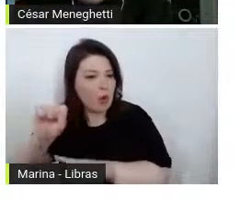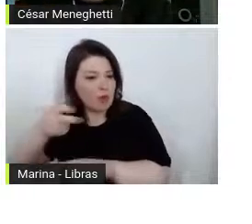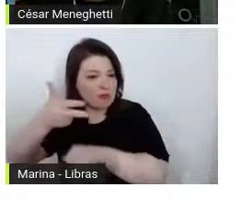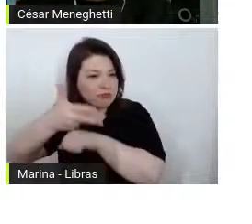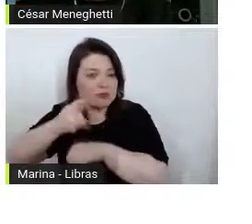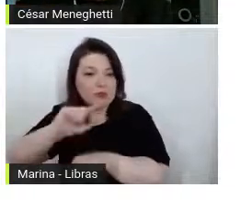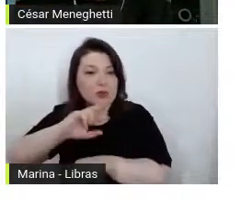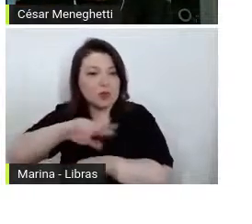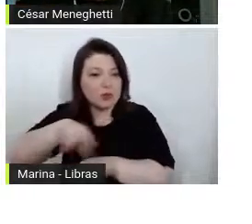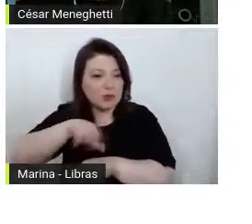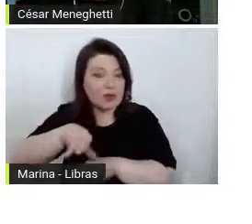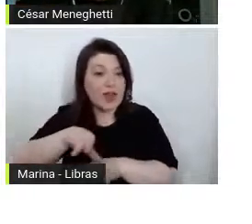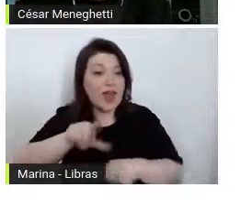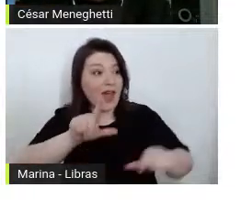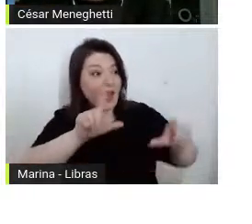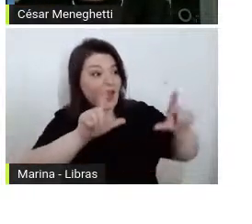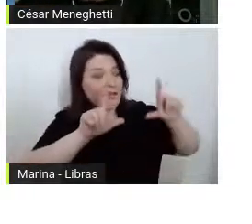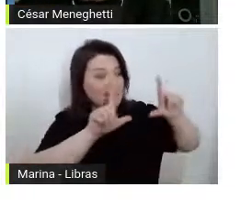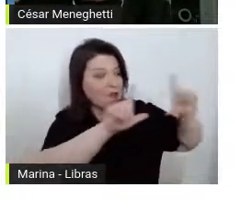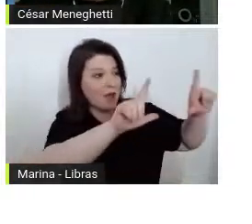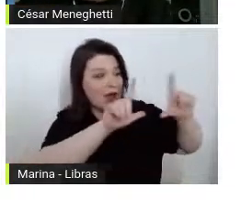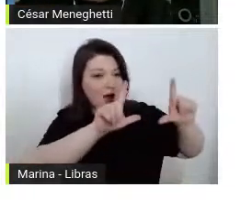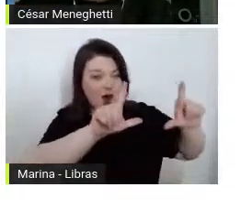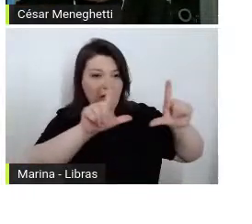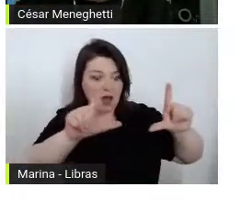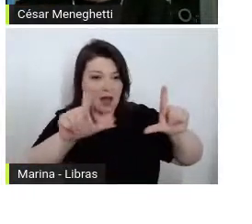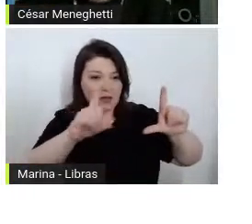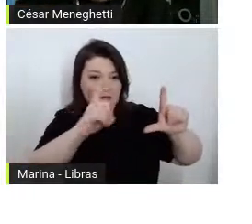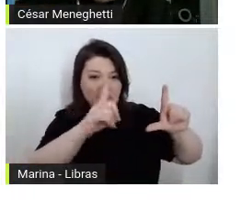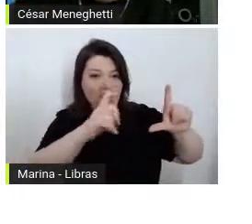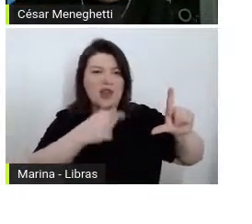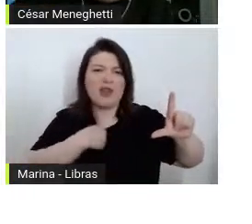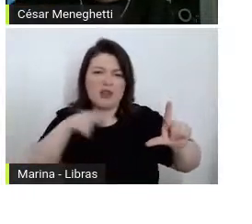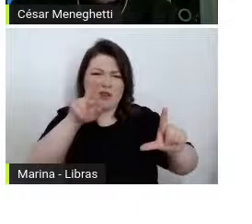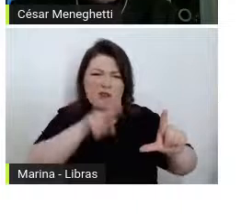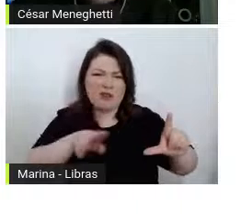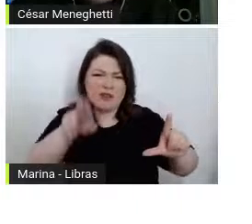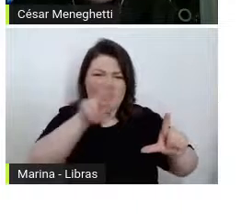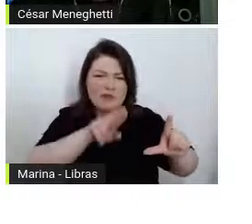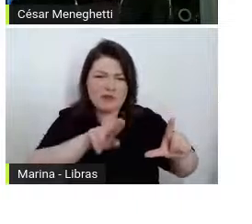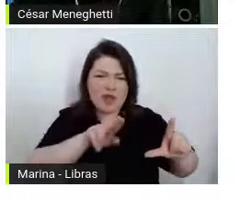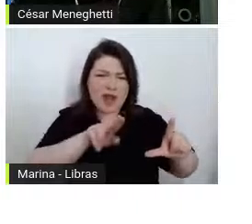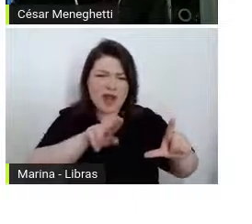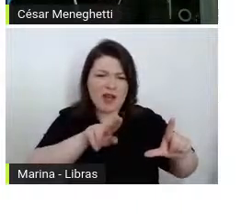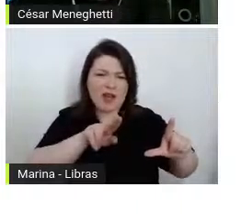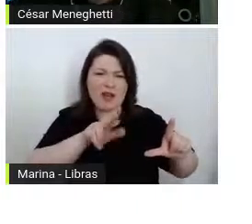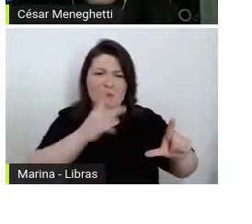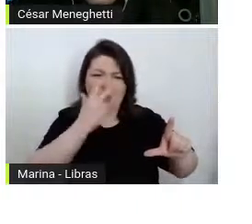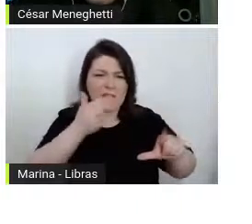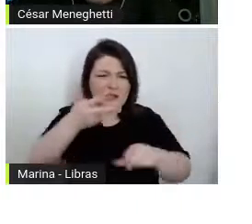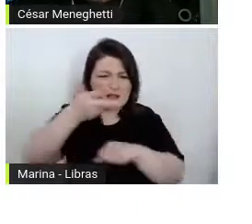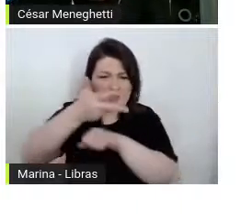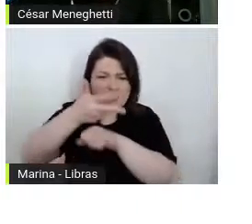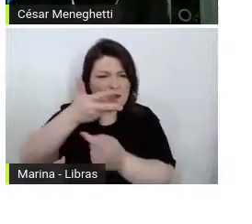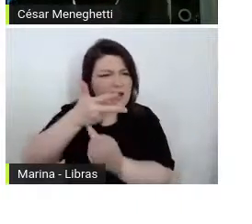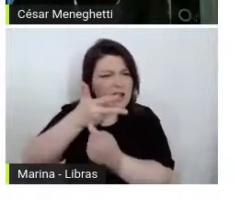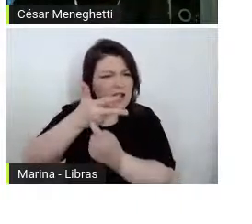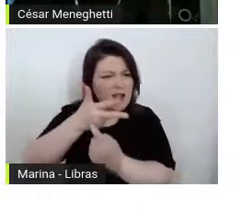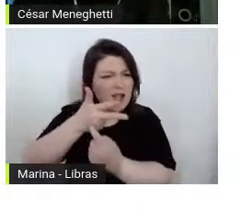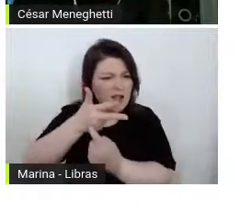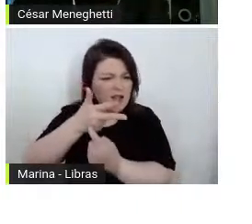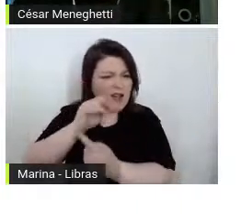as imagens, às vezes, eu estava usando aqui, acho que um High 8, Super 8, não, High 8,